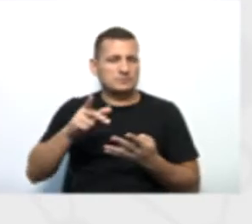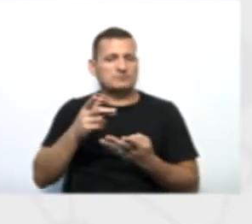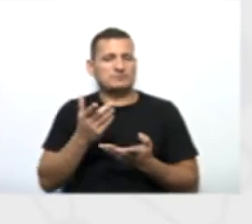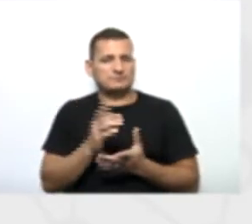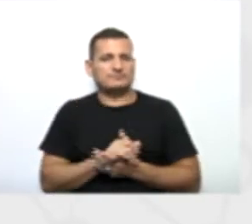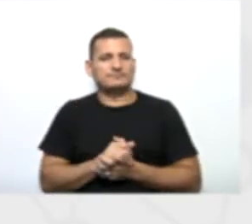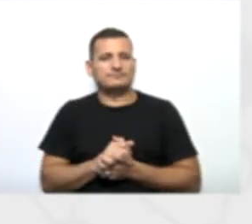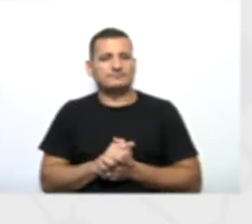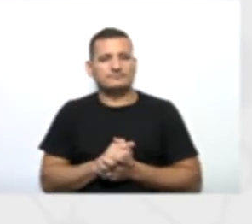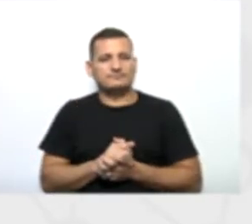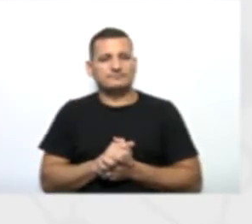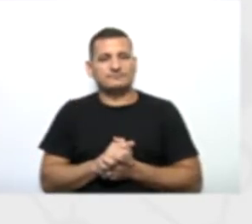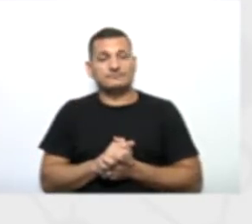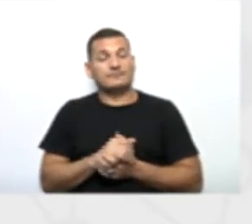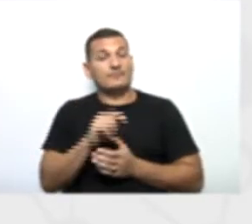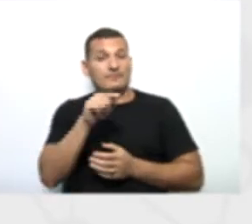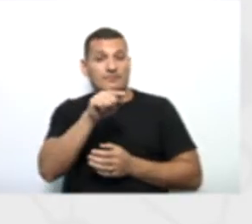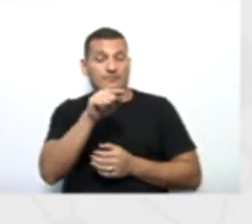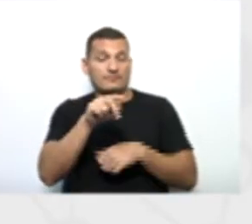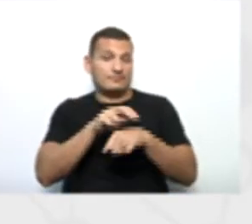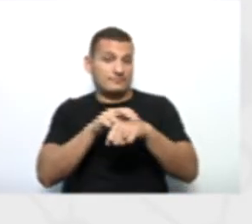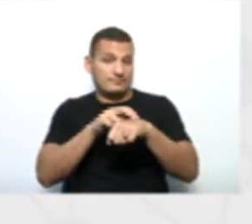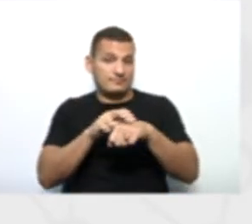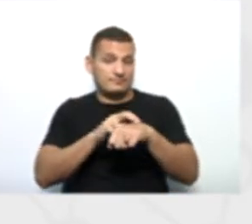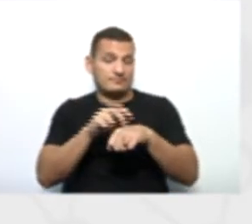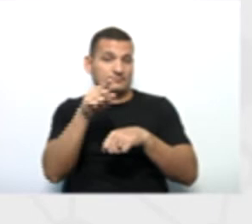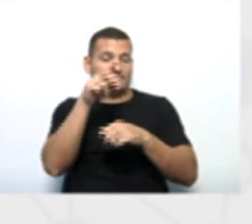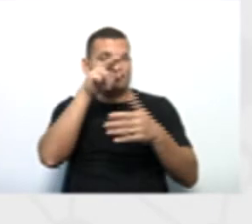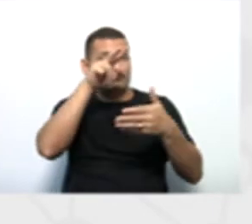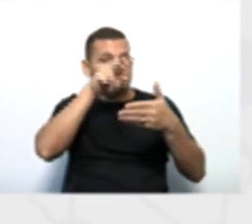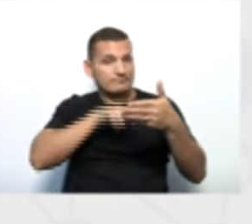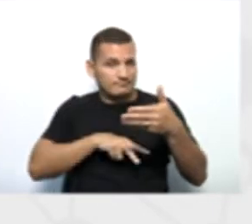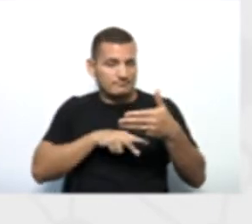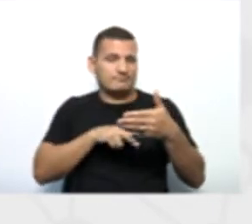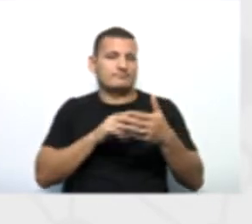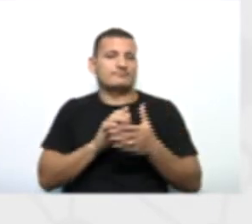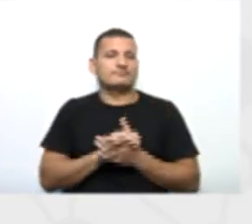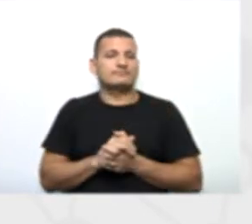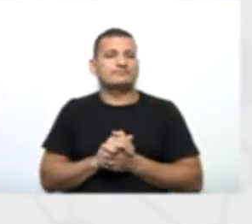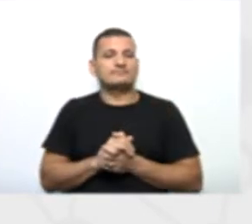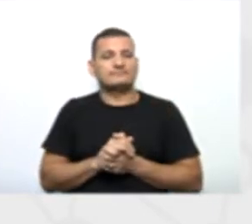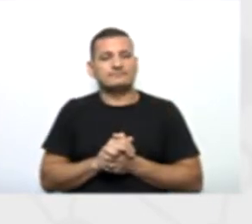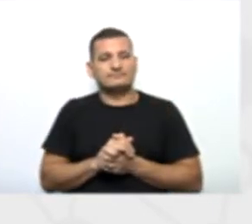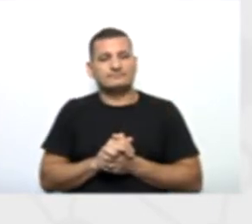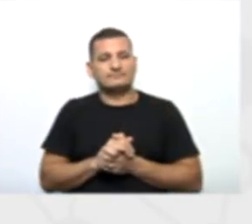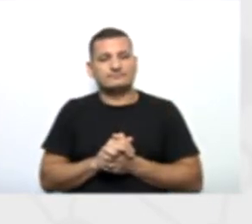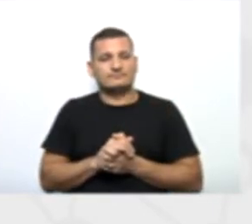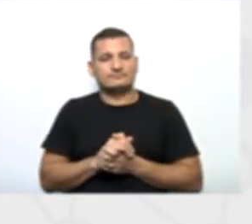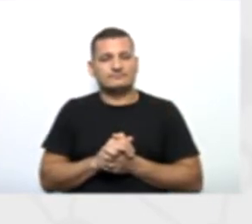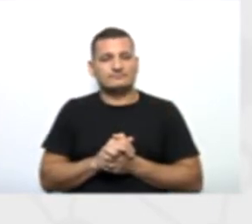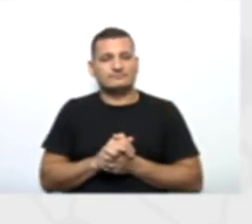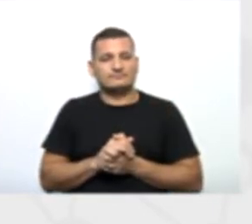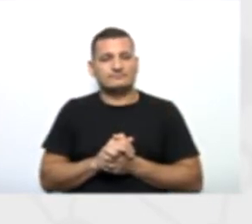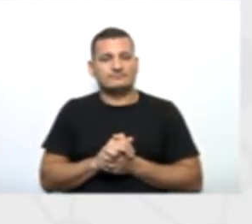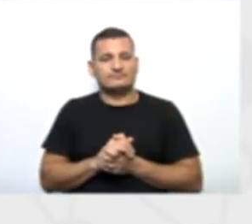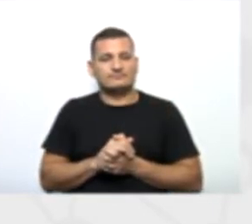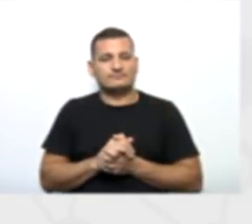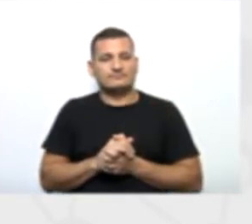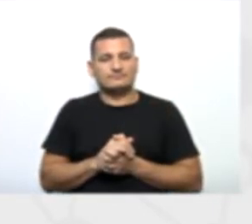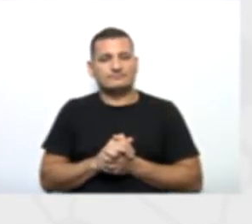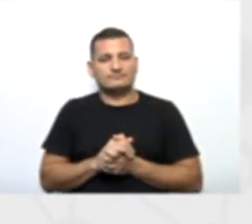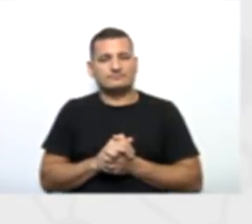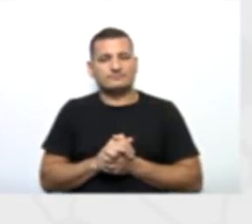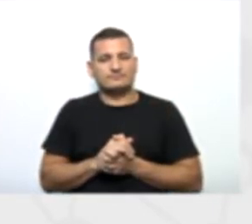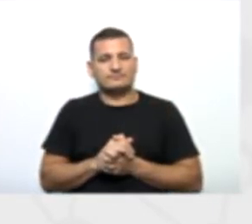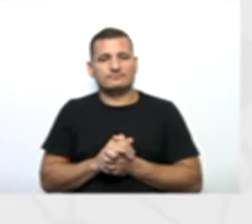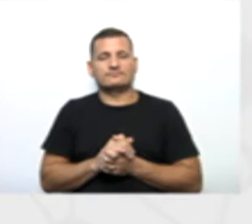umidade, etc. Esses são, que tá já para você dar uma lida, olhar, verificar, tá lá no material de apoio, esses são os riscos físicos da